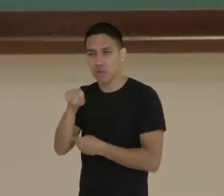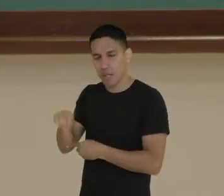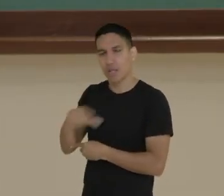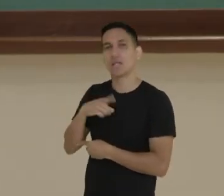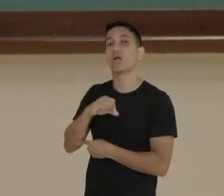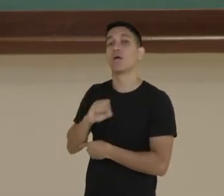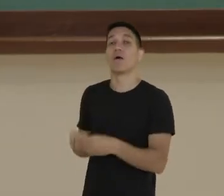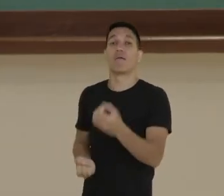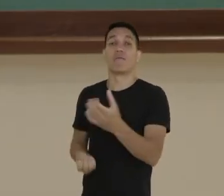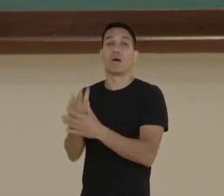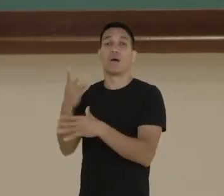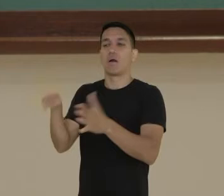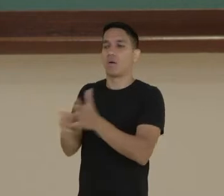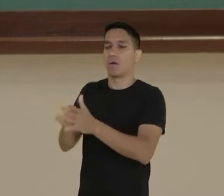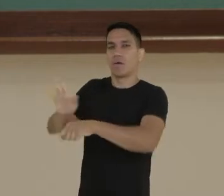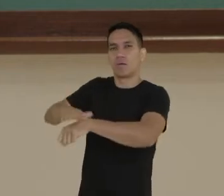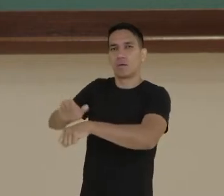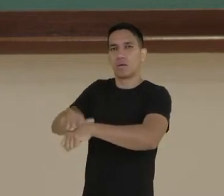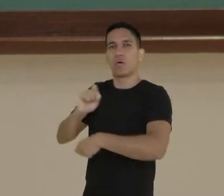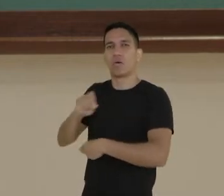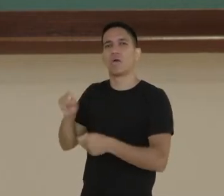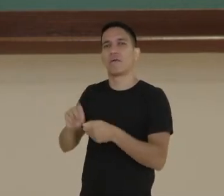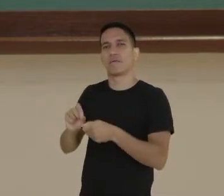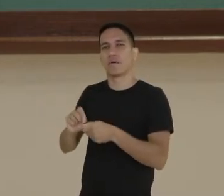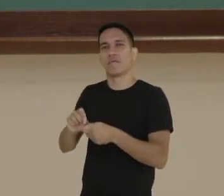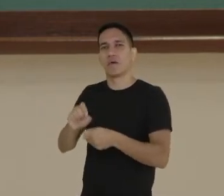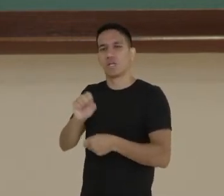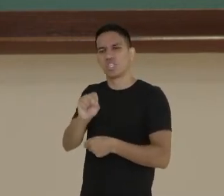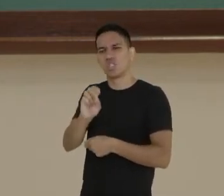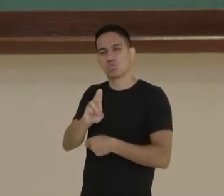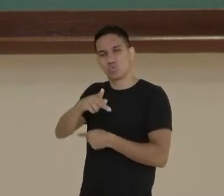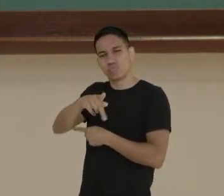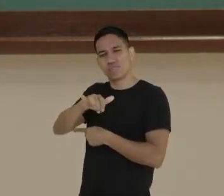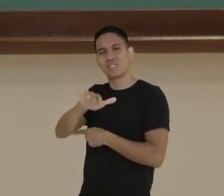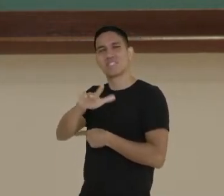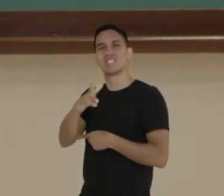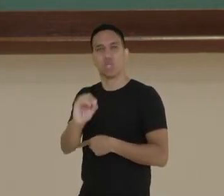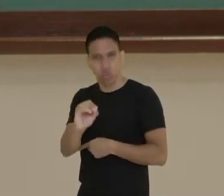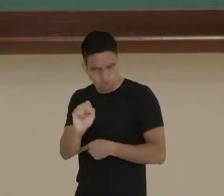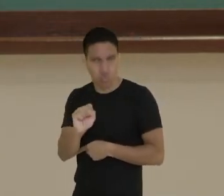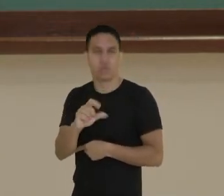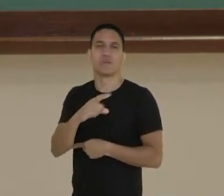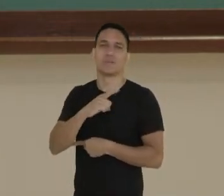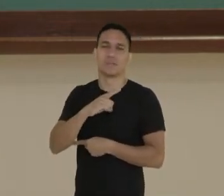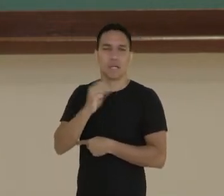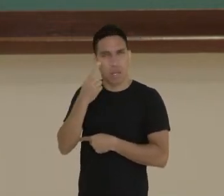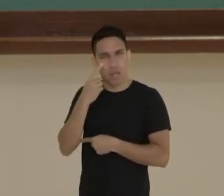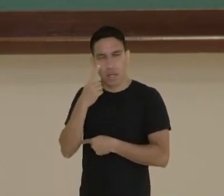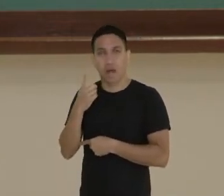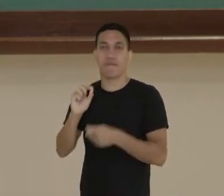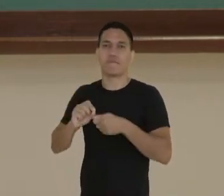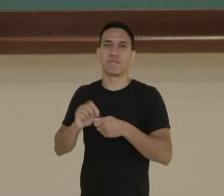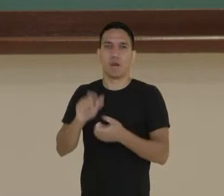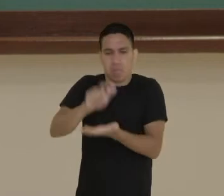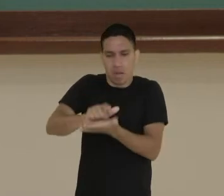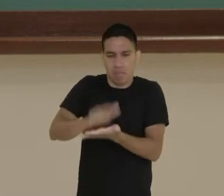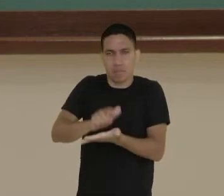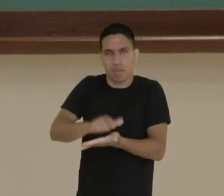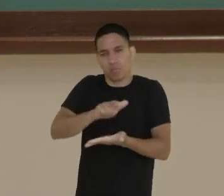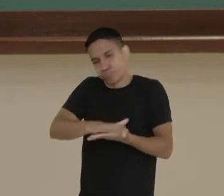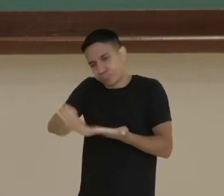que aproveita, né, o supílio, a casca lá do Pinos, porque tem uma grande indústria de papel e celulose